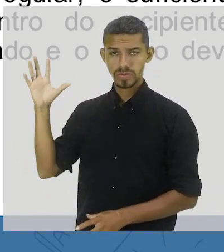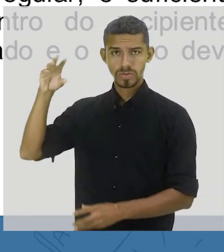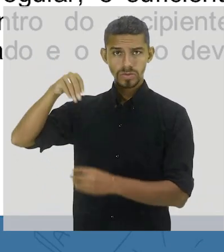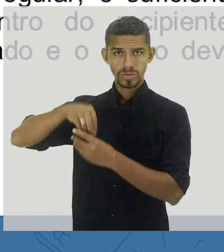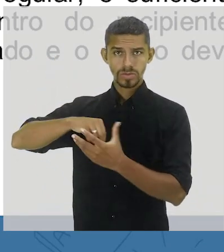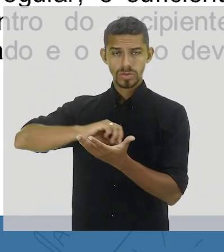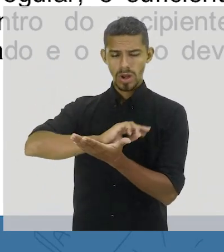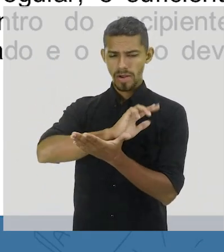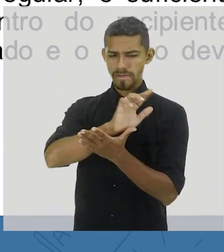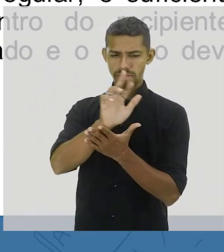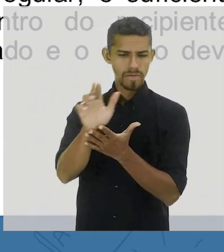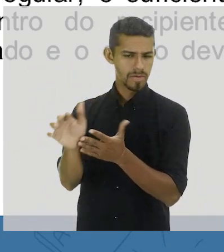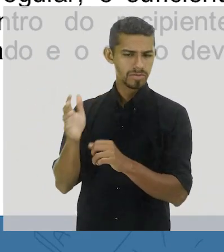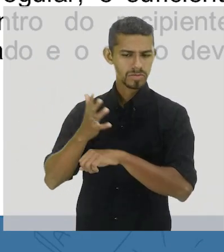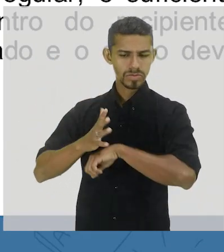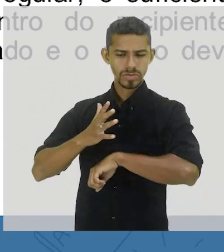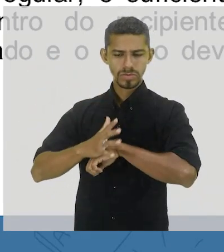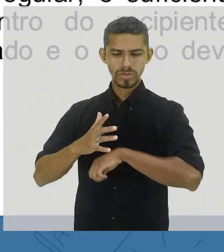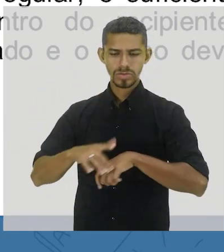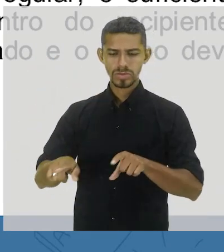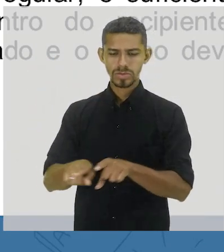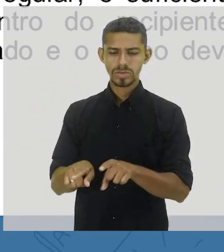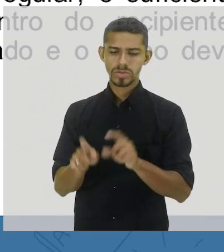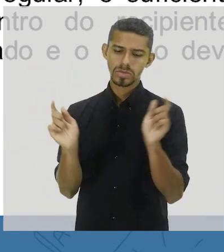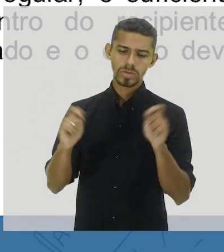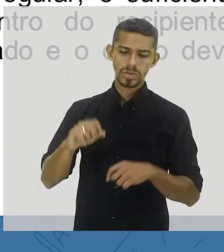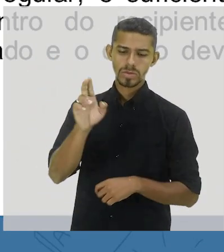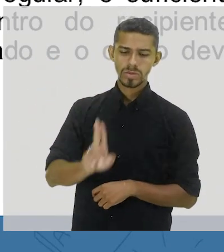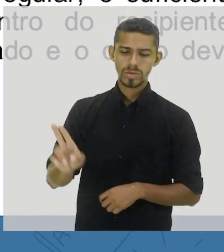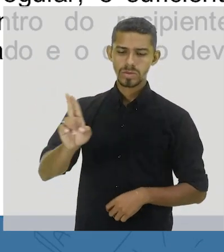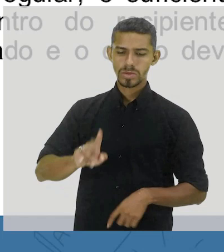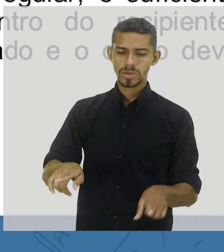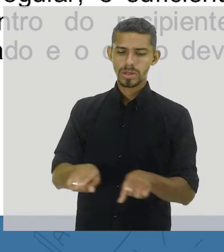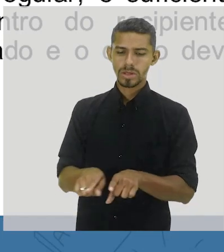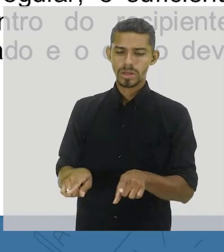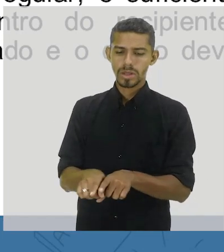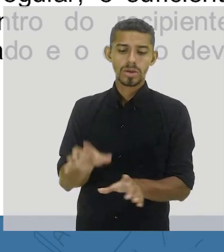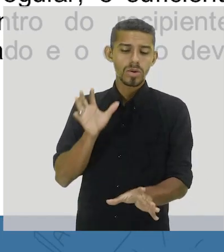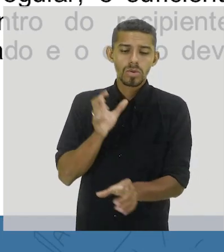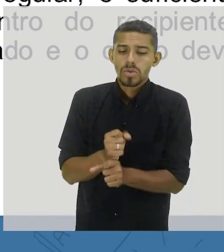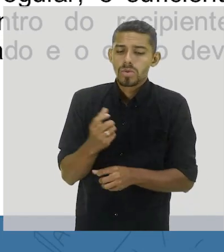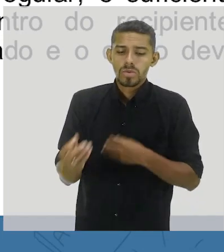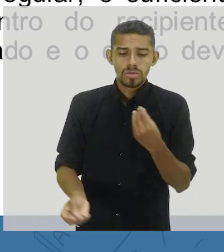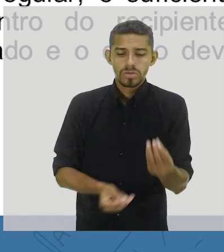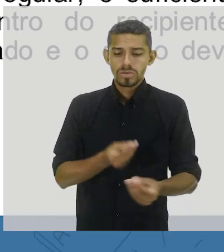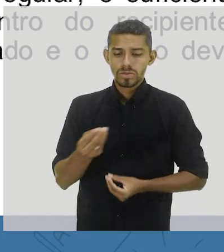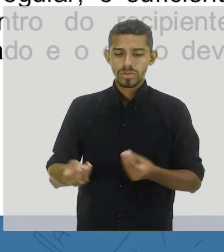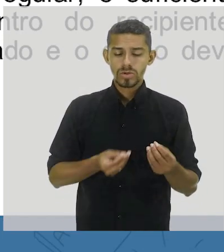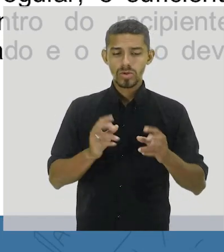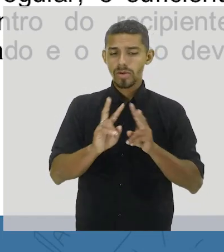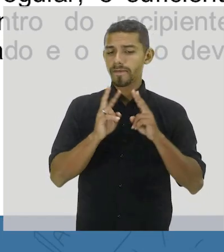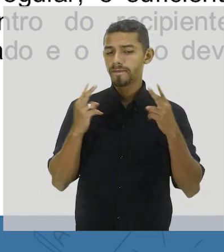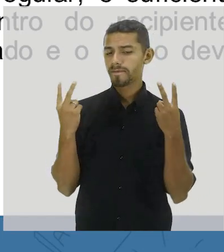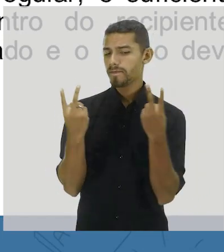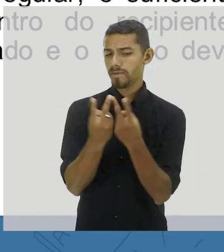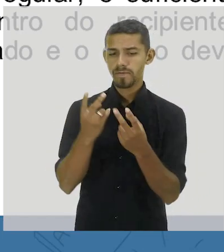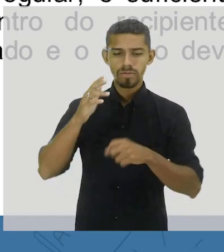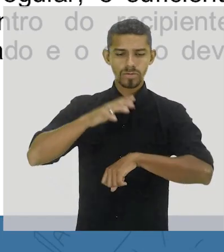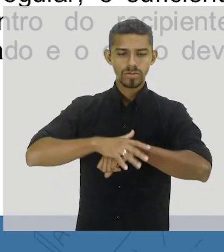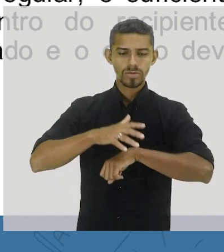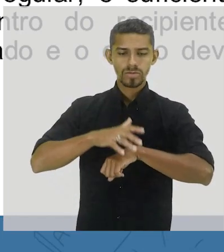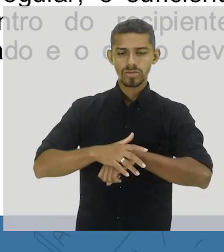as várias aplicações do Teorema de Arquimedes, podemos utilizar como calcular o volume dos sólidos